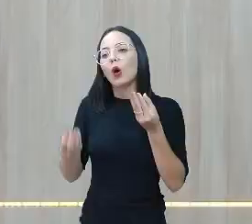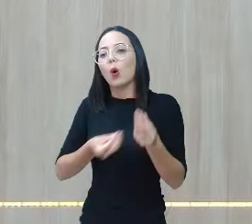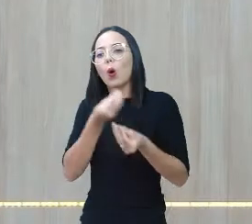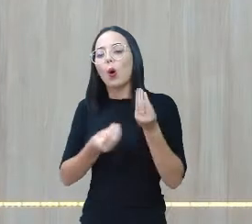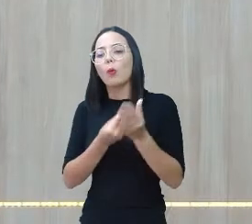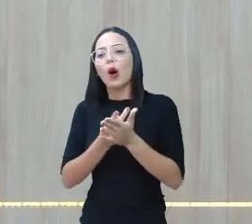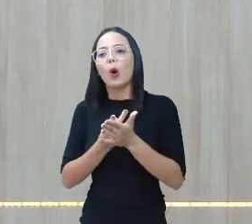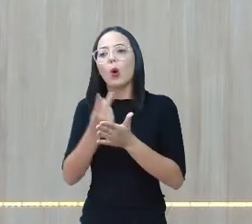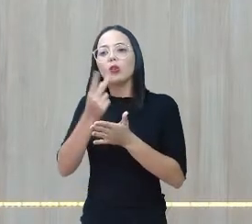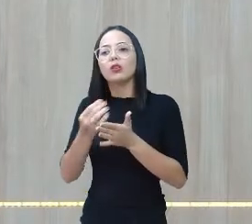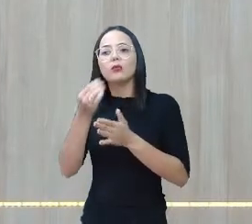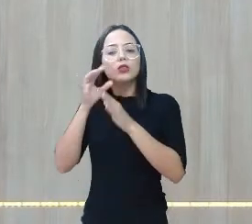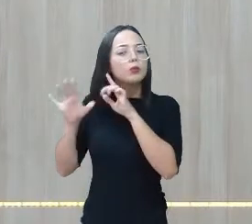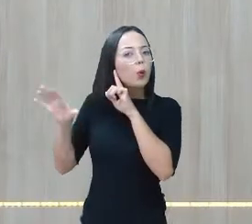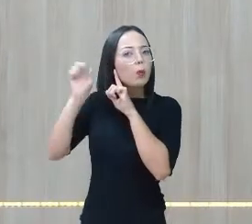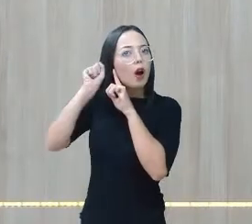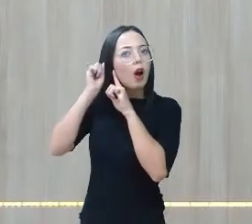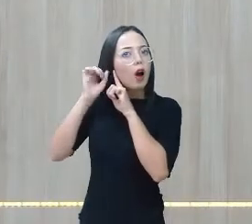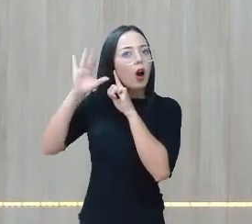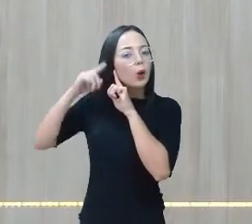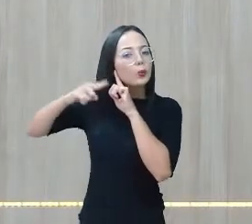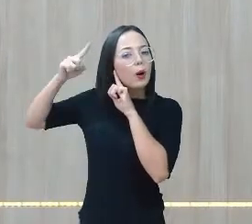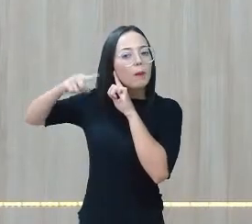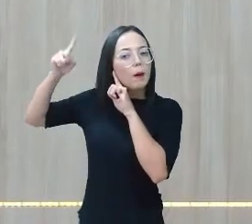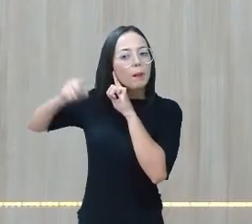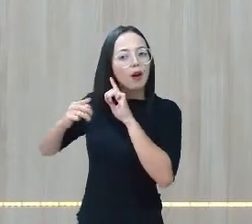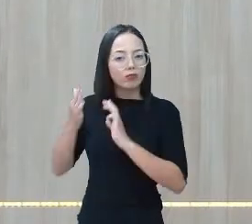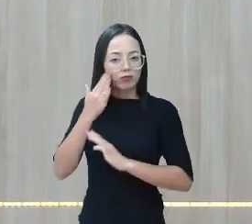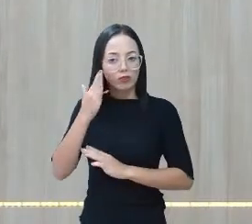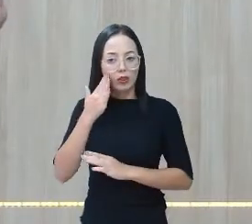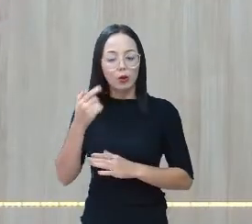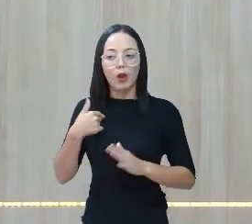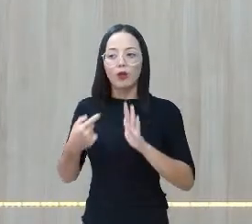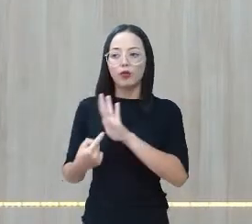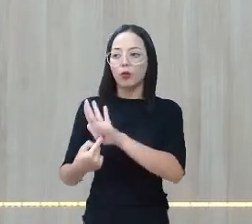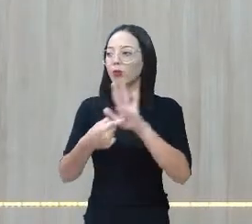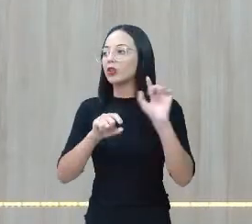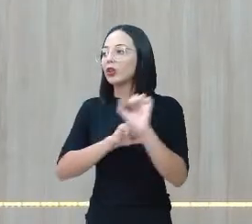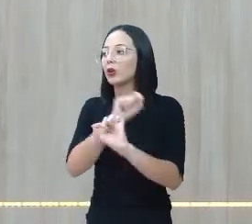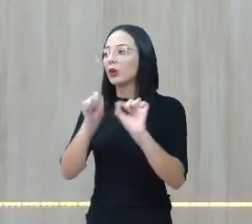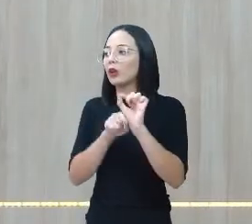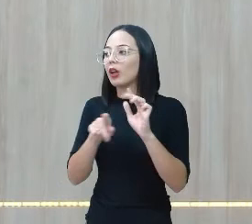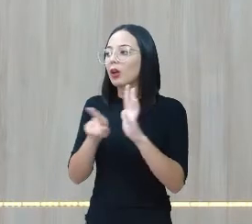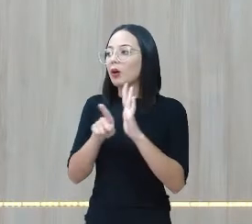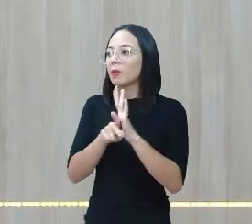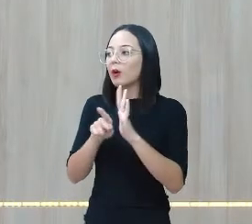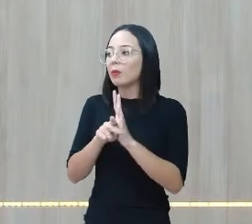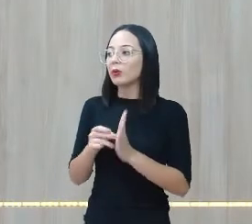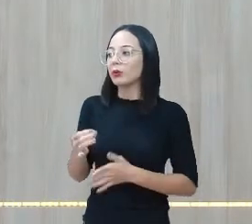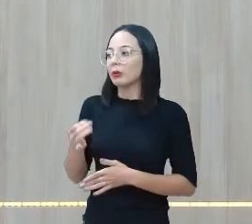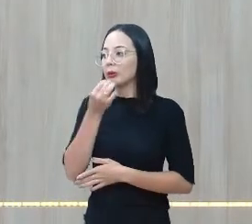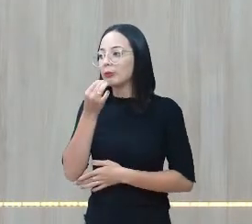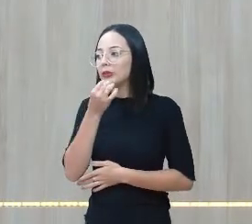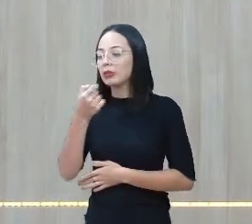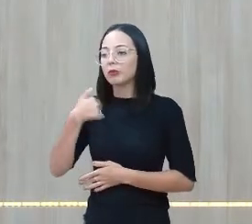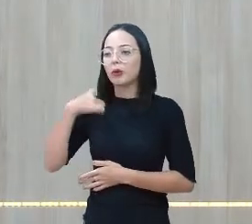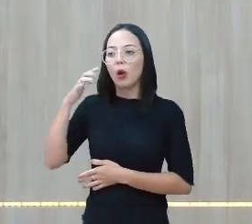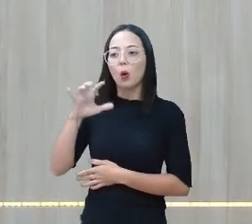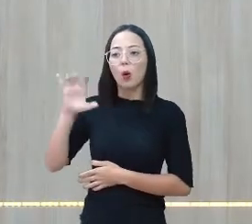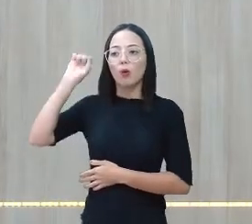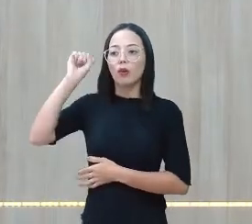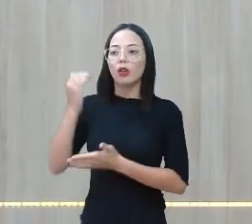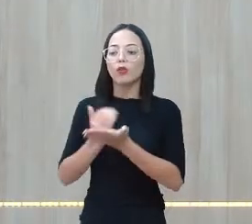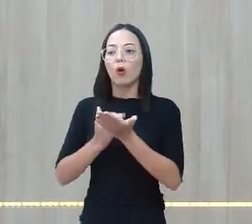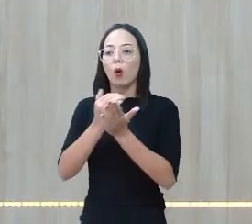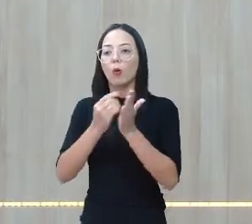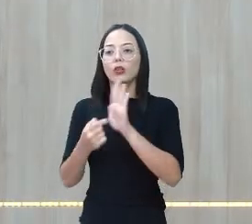ocorre essa captação do som. Né? E aqui eu estou trazendo a questão do ouvido, né? E vou começar mostrando